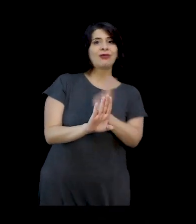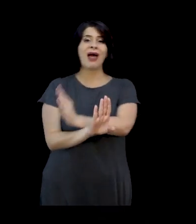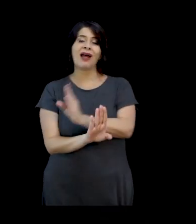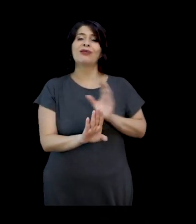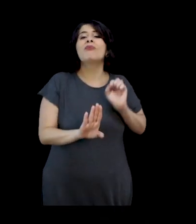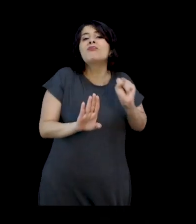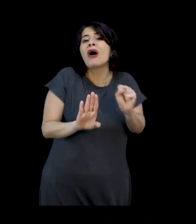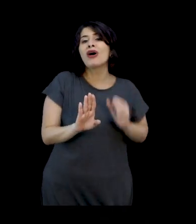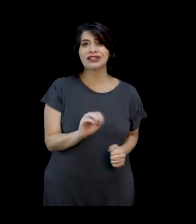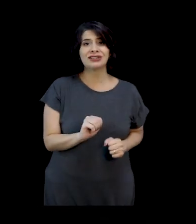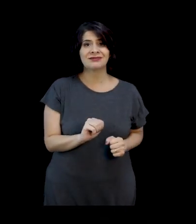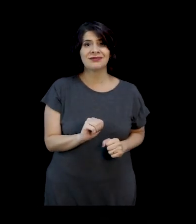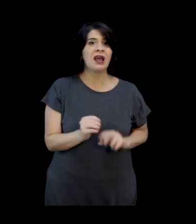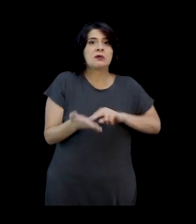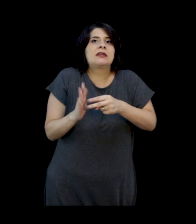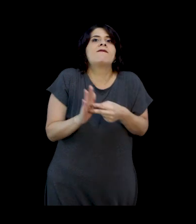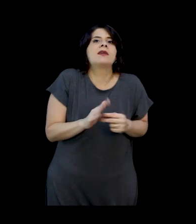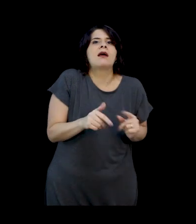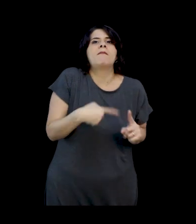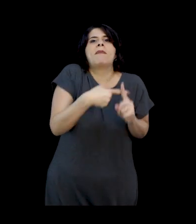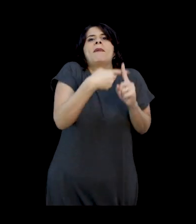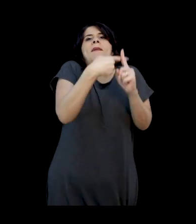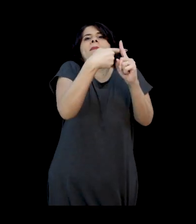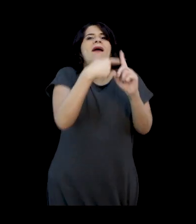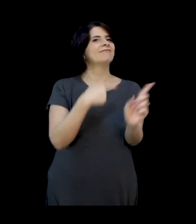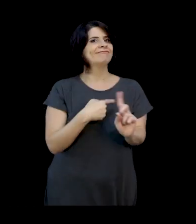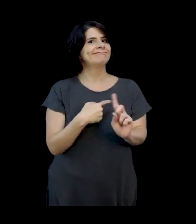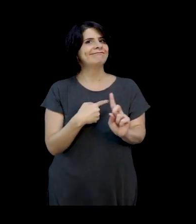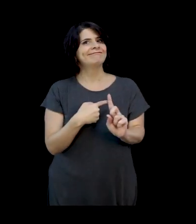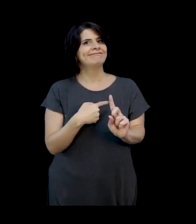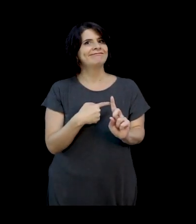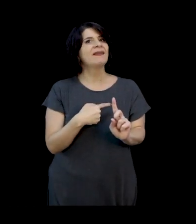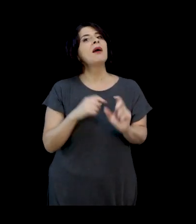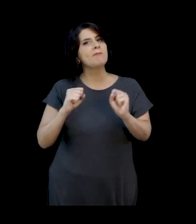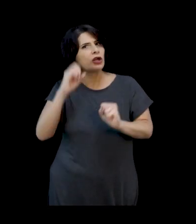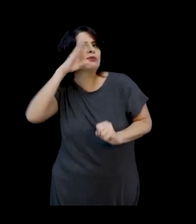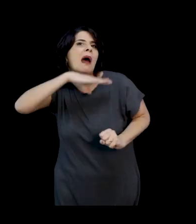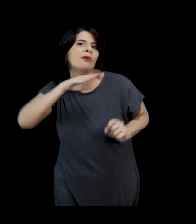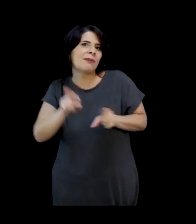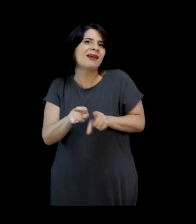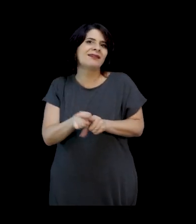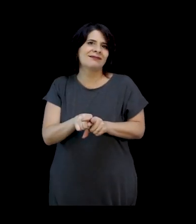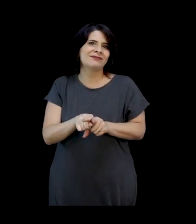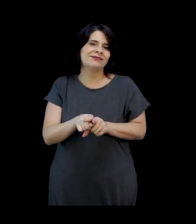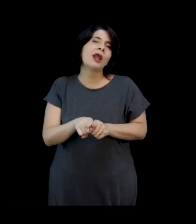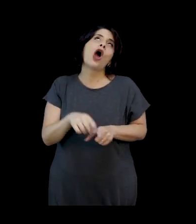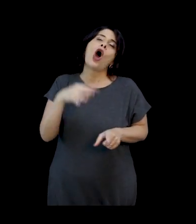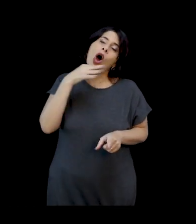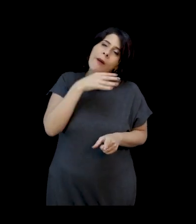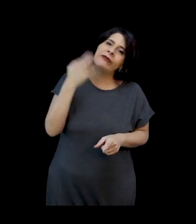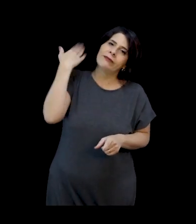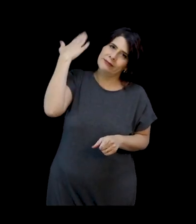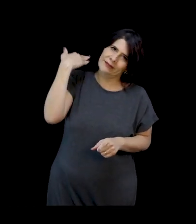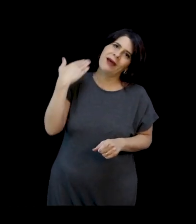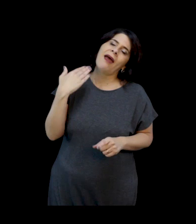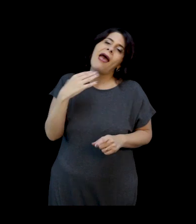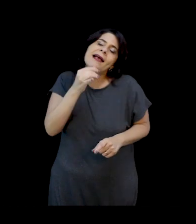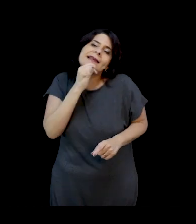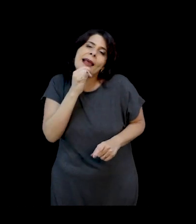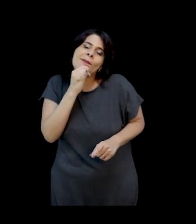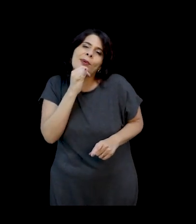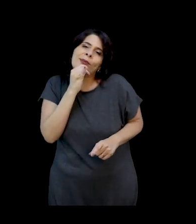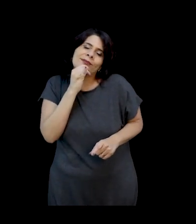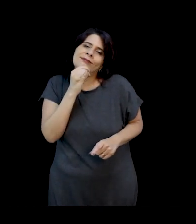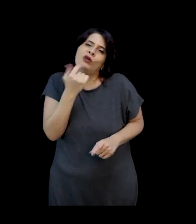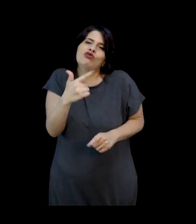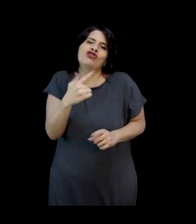Ela pode ter um lado, uma dimensão maligna ou perversa. Claro que ele não formula isso nos termos que a gente formularia hoje, dando